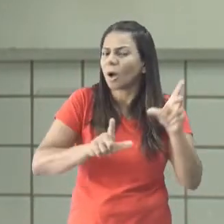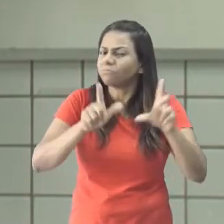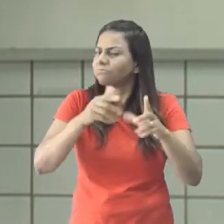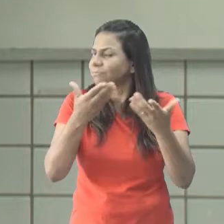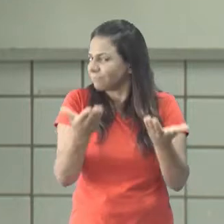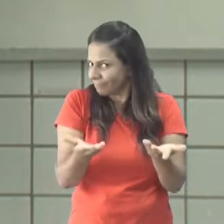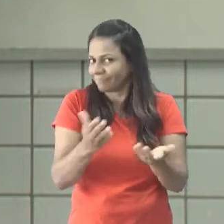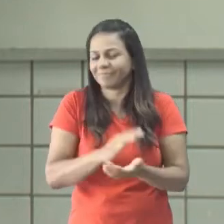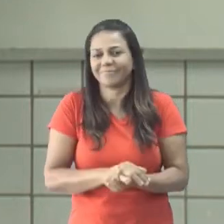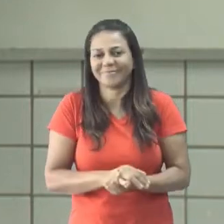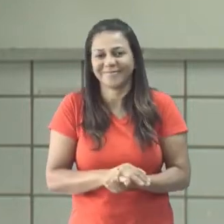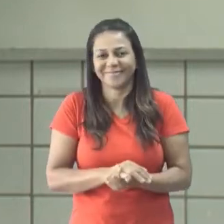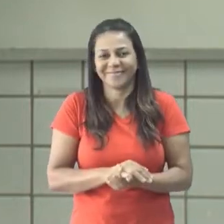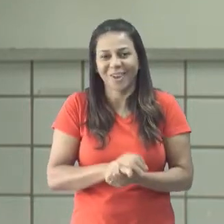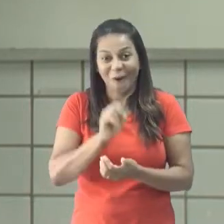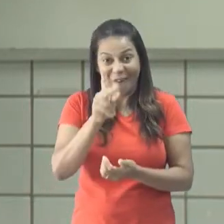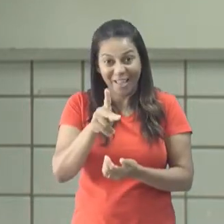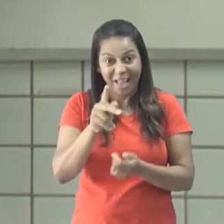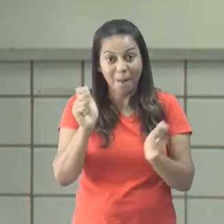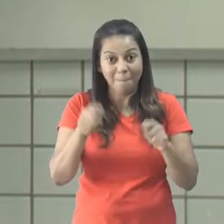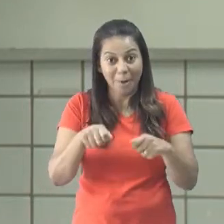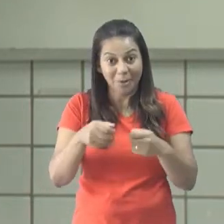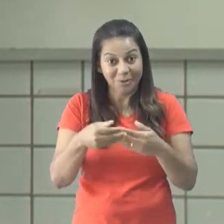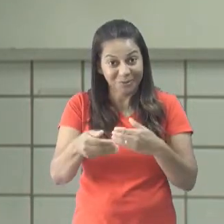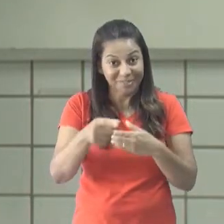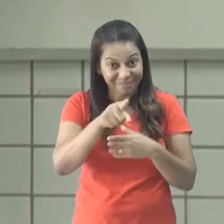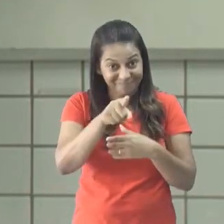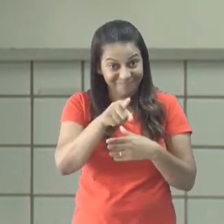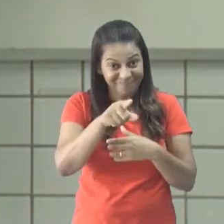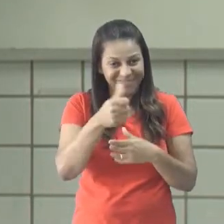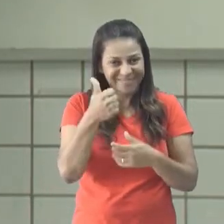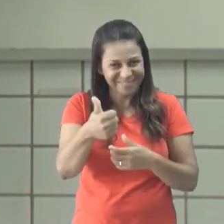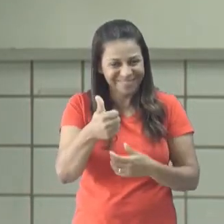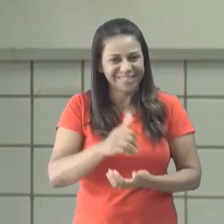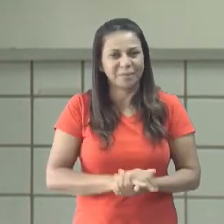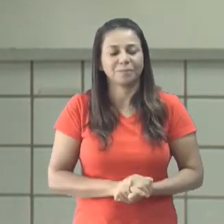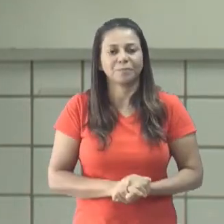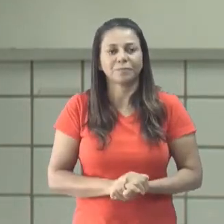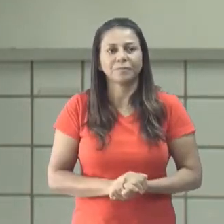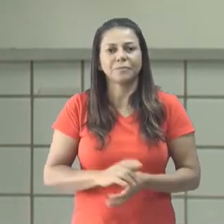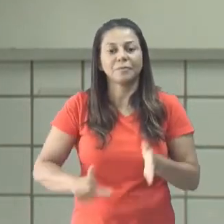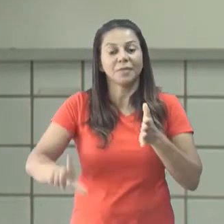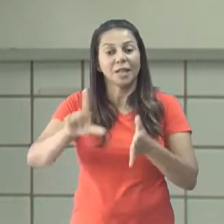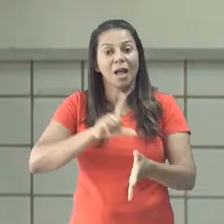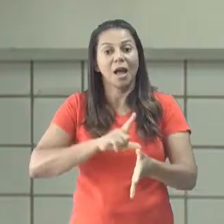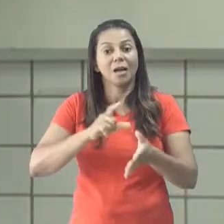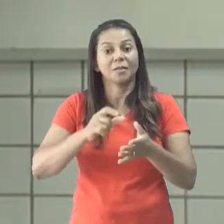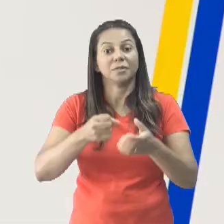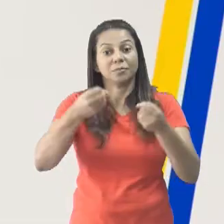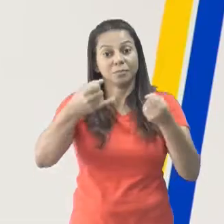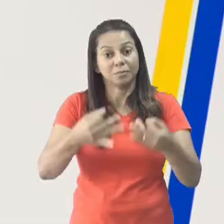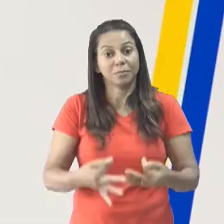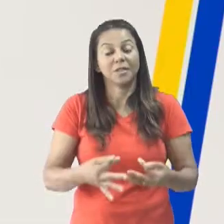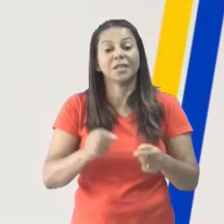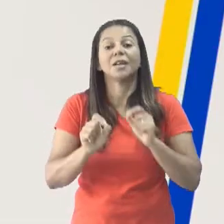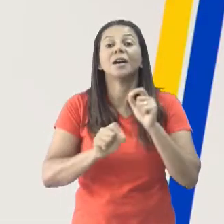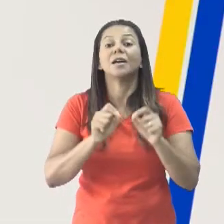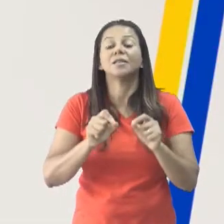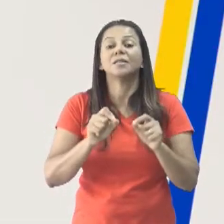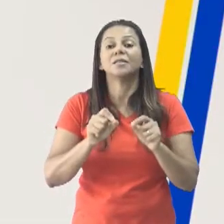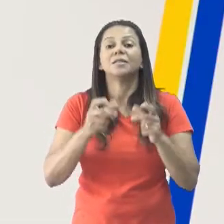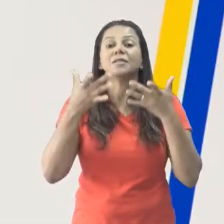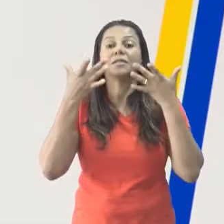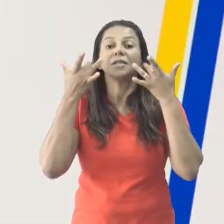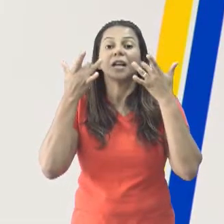vocês. Ok, posso contar? Muito bem. Antes de falarmos do gênero textual